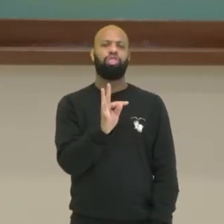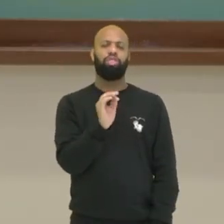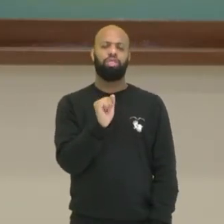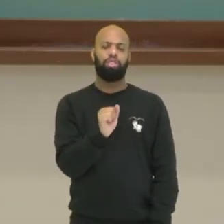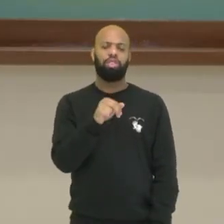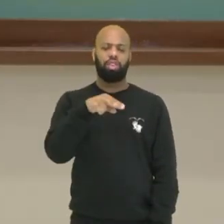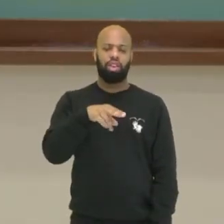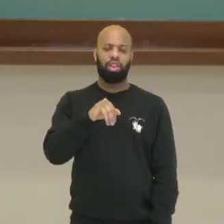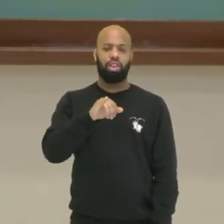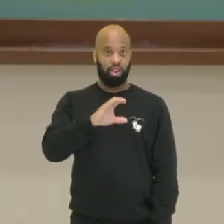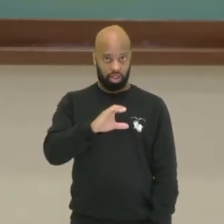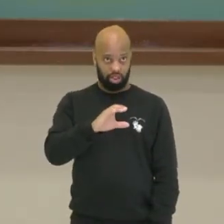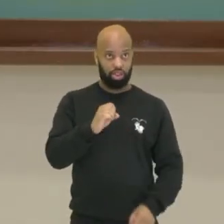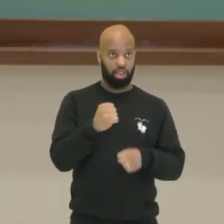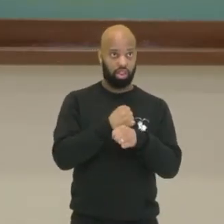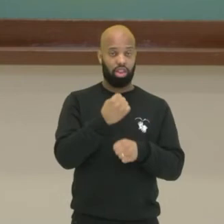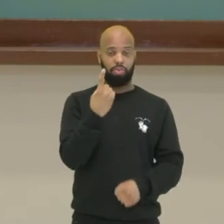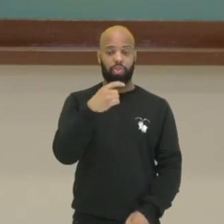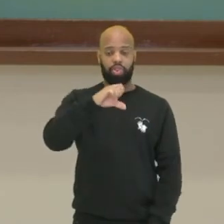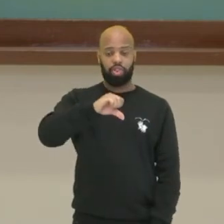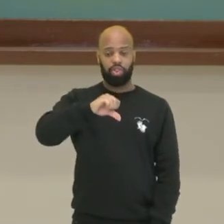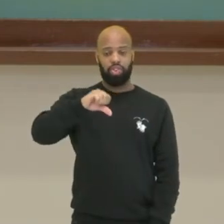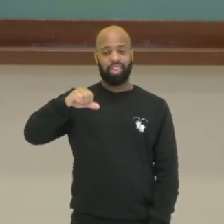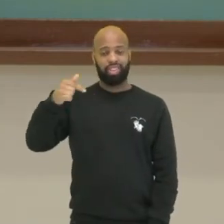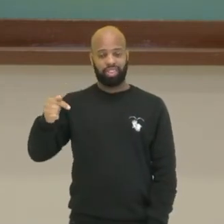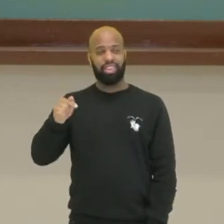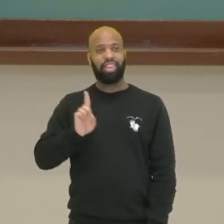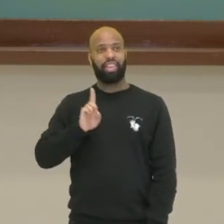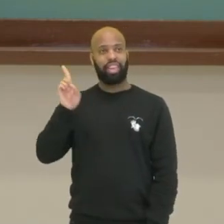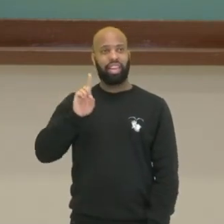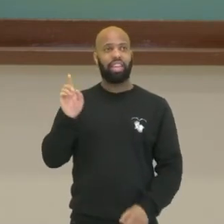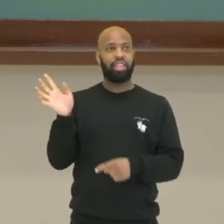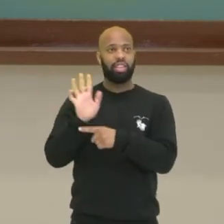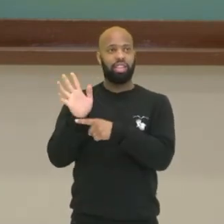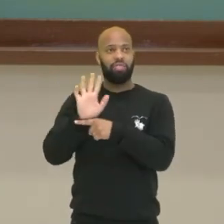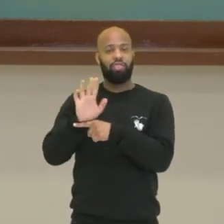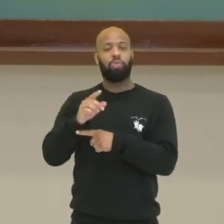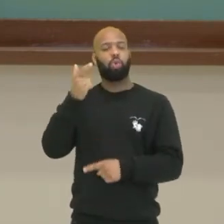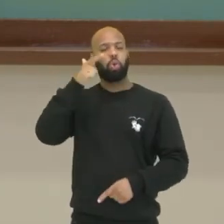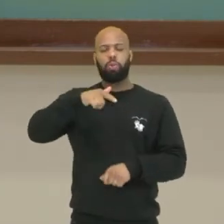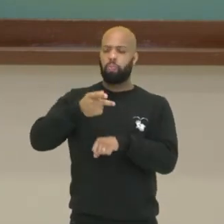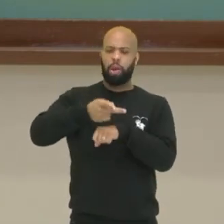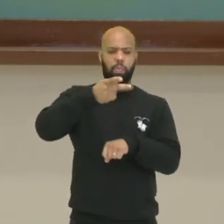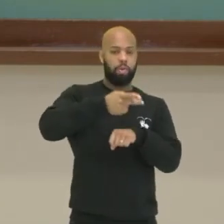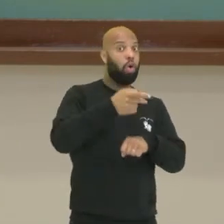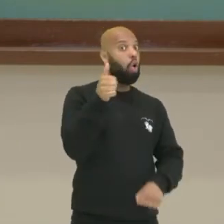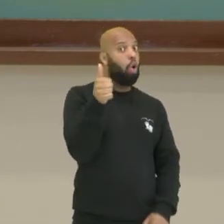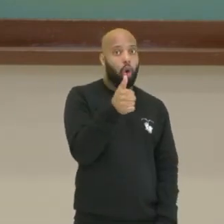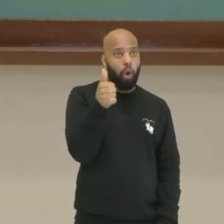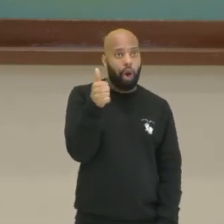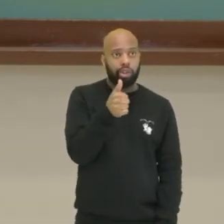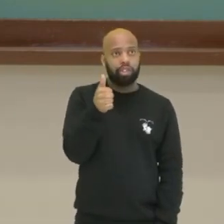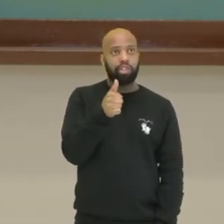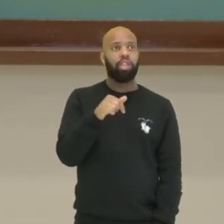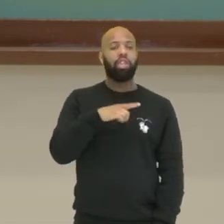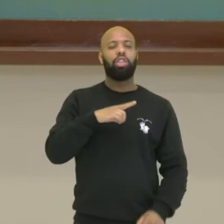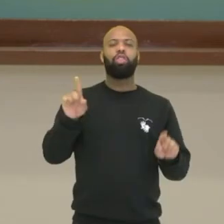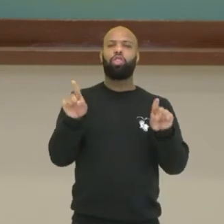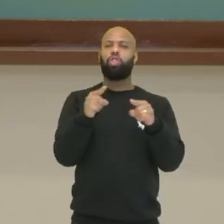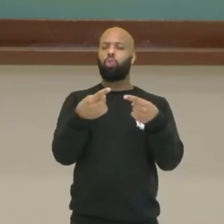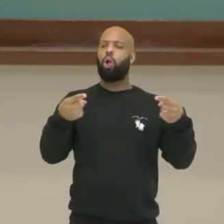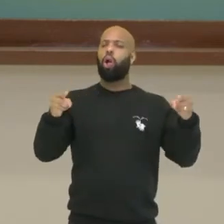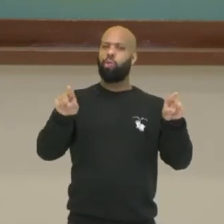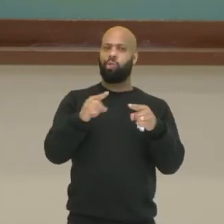1997? Titanic, um filme que levou 11 Oscars e a música My Heart